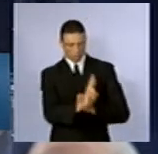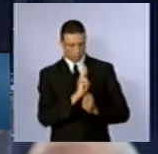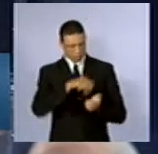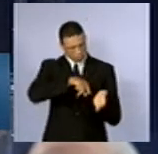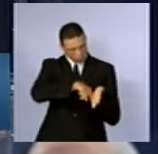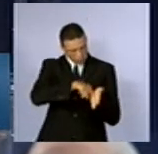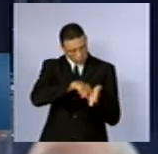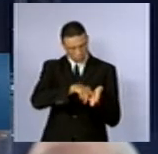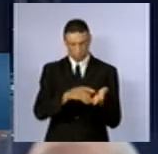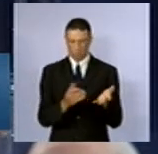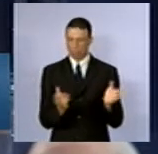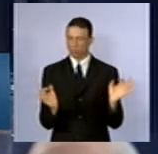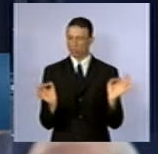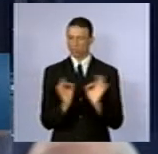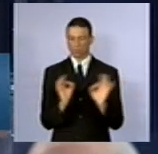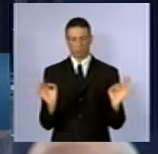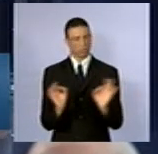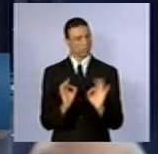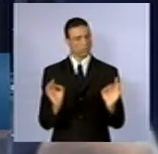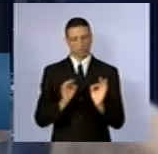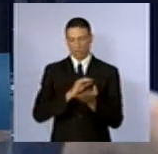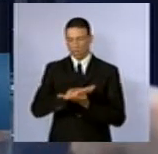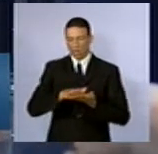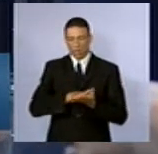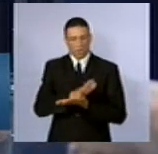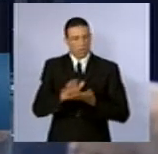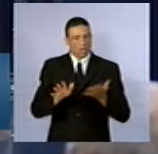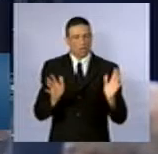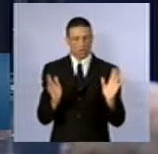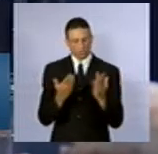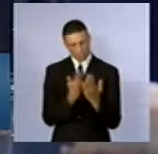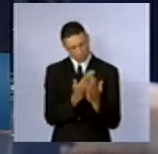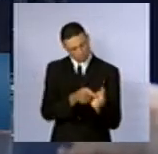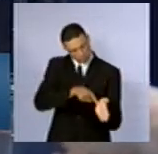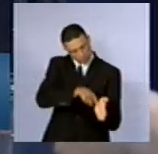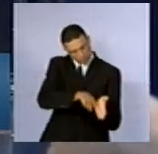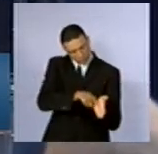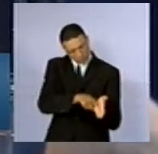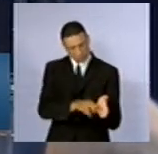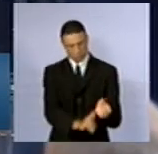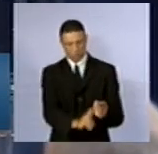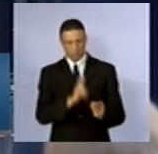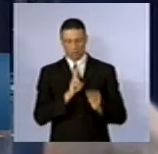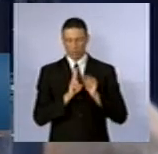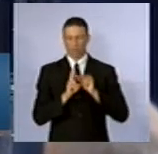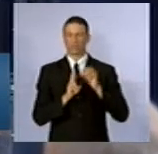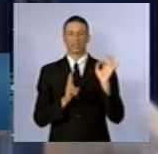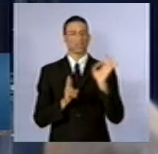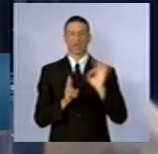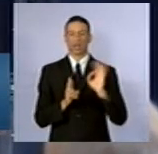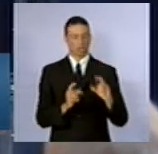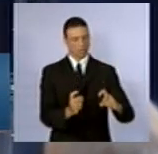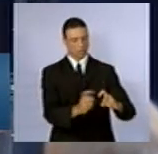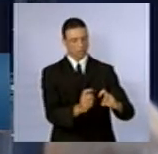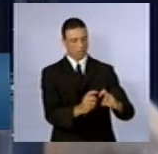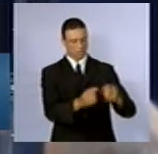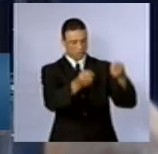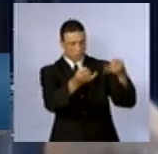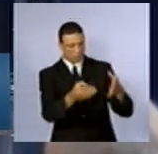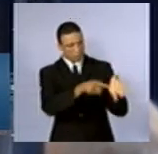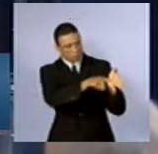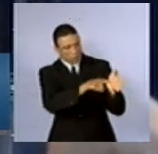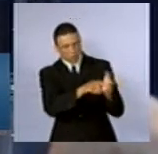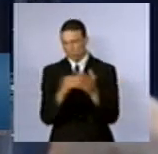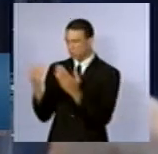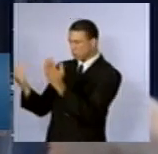é uma informação que a gente tem. Não houve nenhum reporte. Embora não haja um estudo específico, como sei, não houve nenhuma informação pelo setor médico de eles observarem